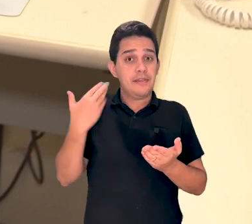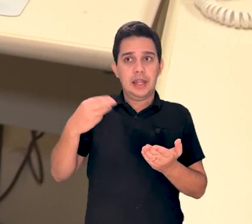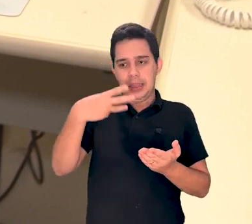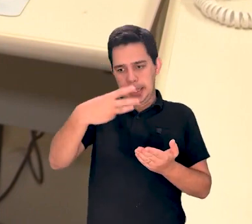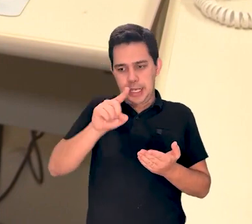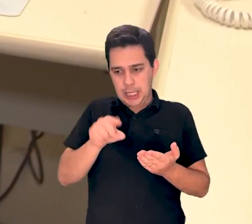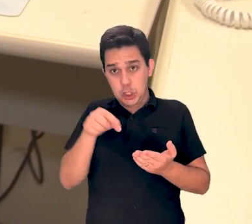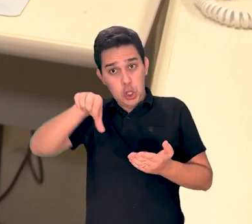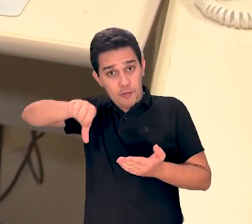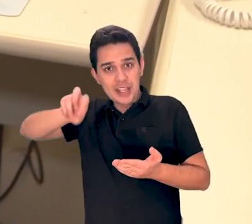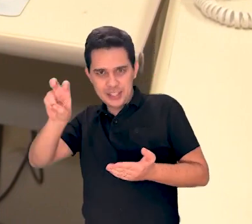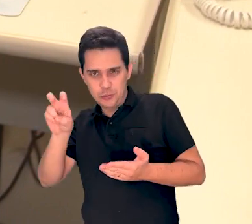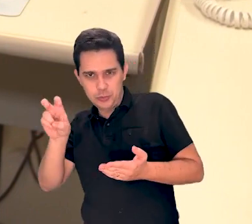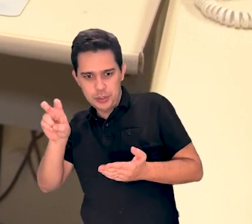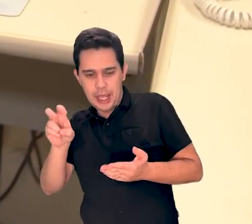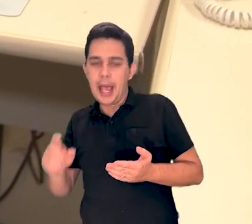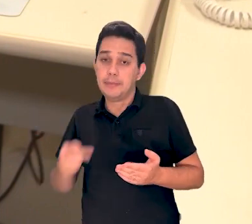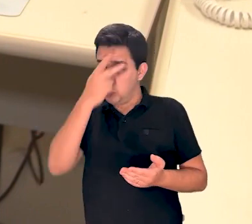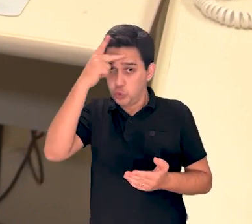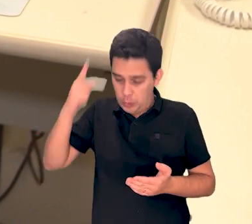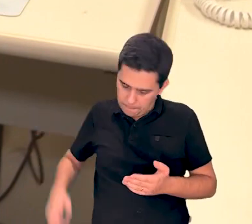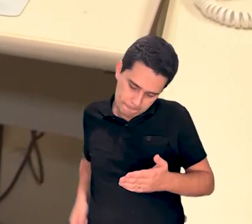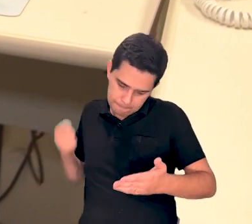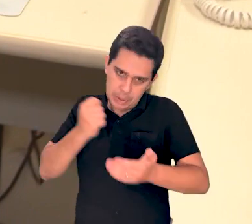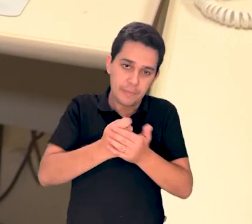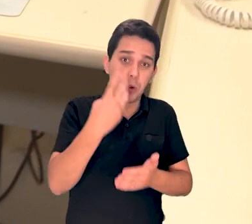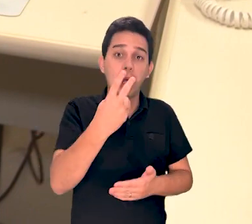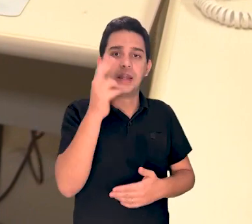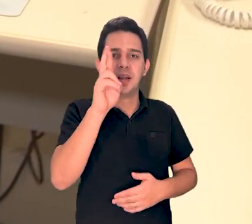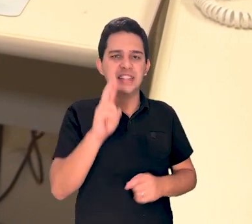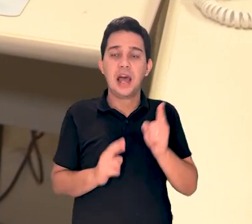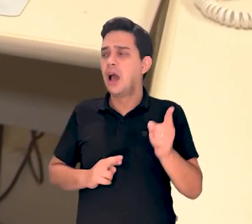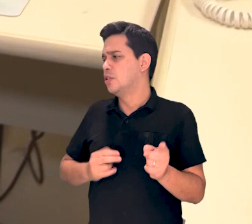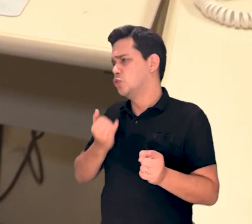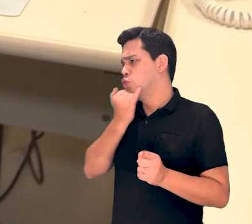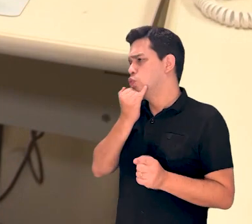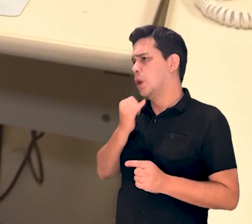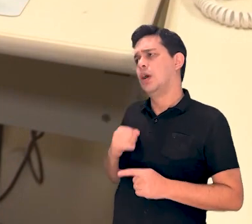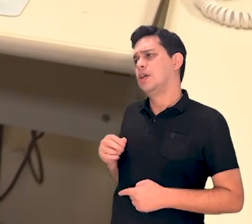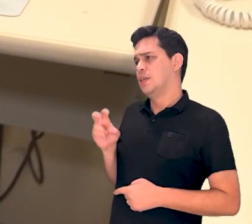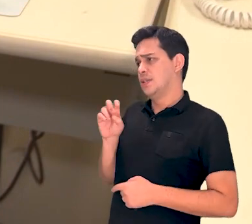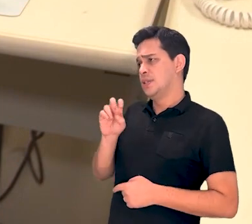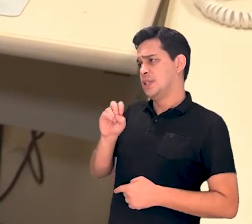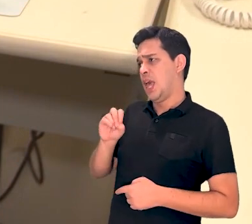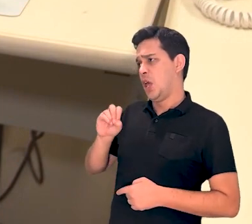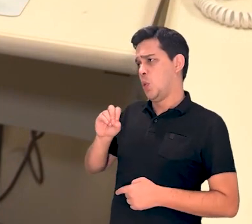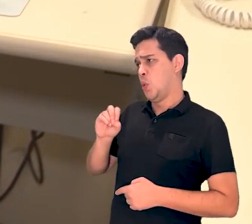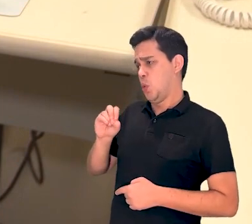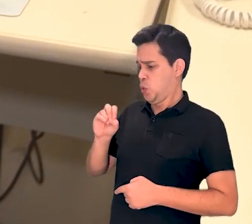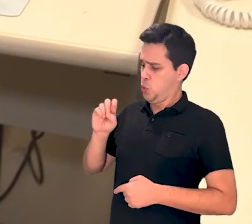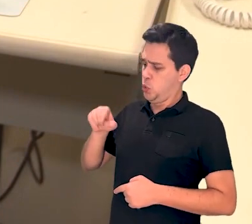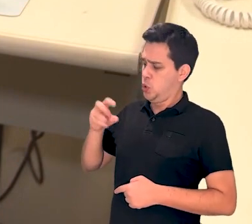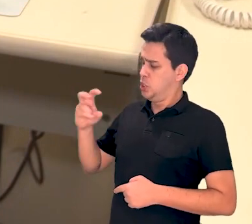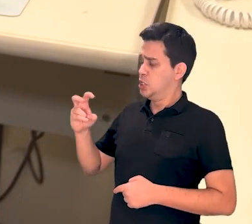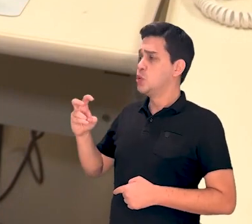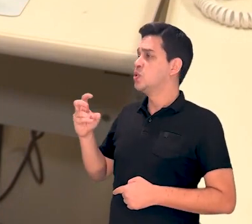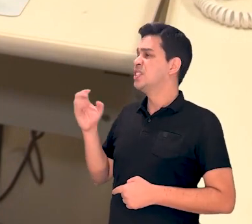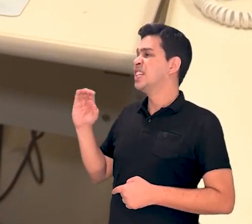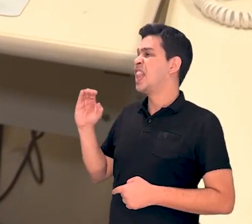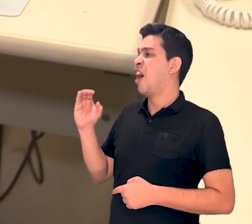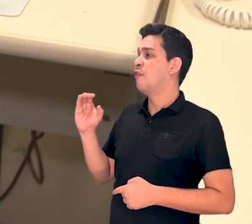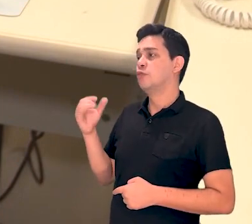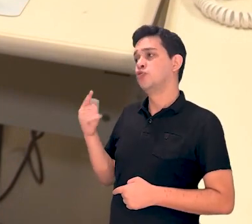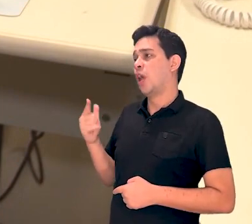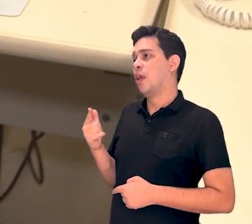3/95 aí a pessoa dava r$ 4 já não tem e não tem cinco centavos que uma pessoa pagava na verdade